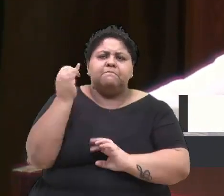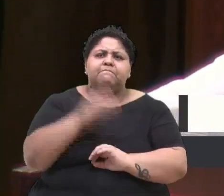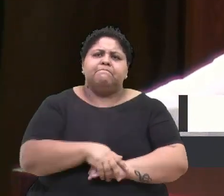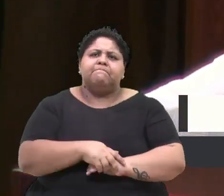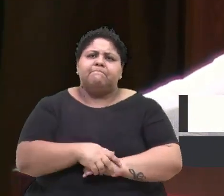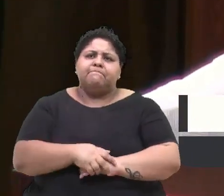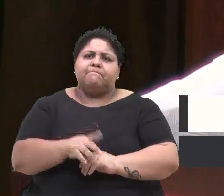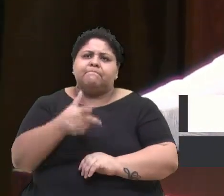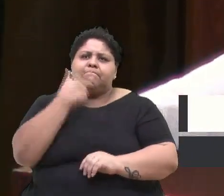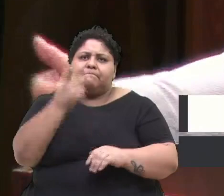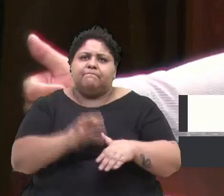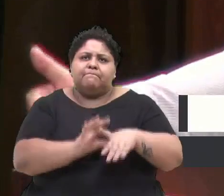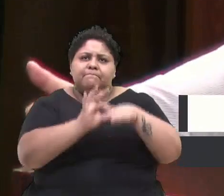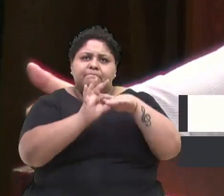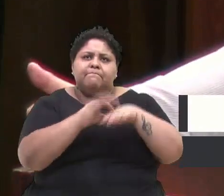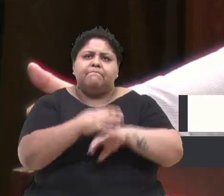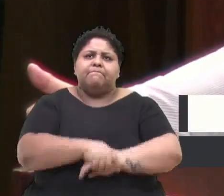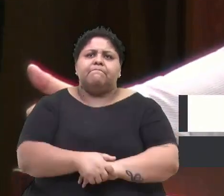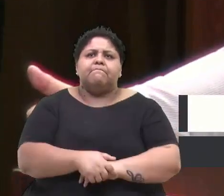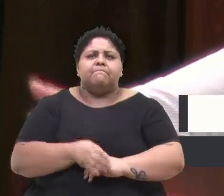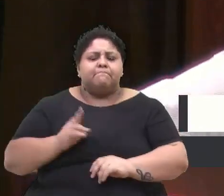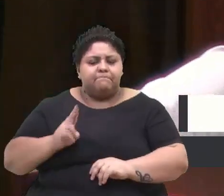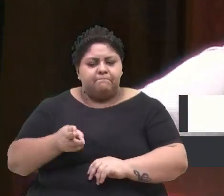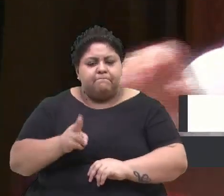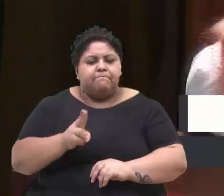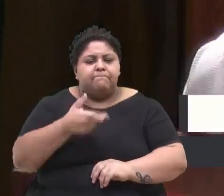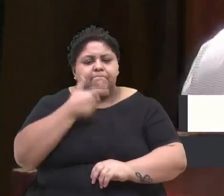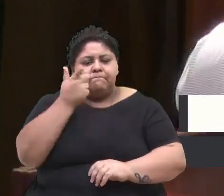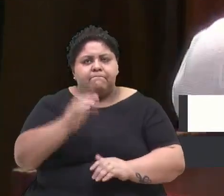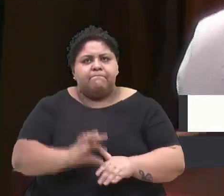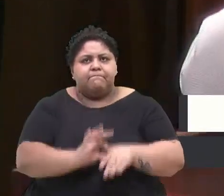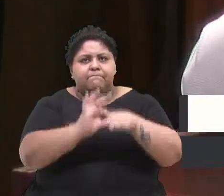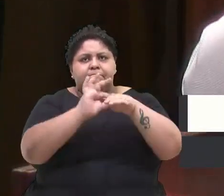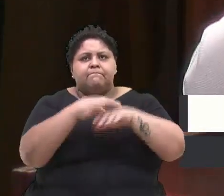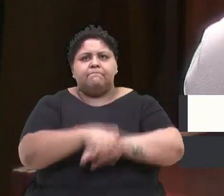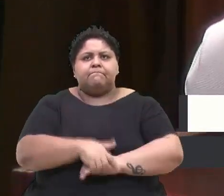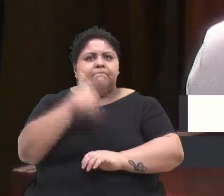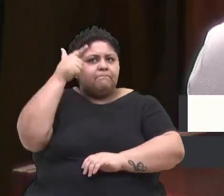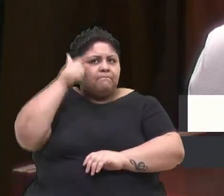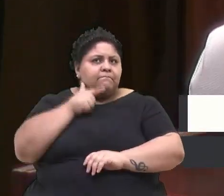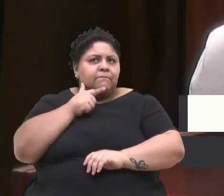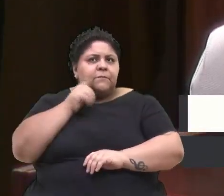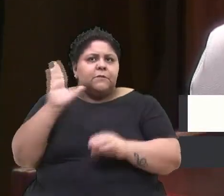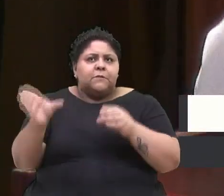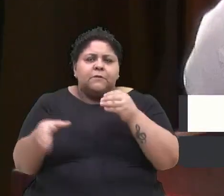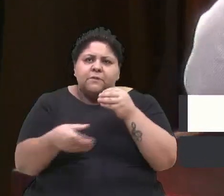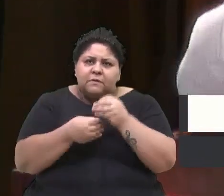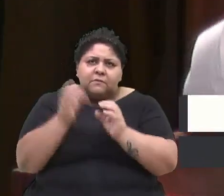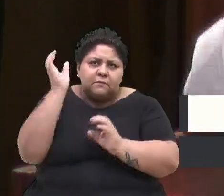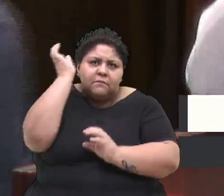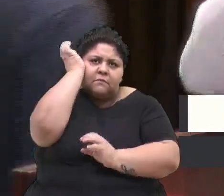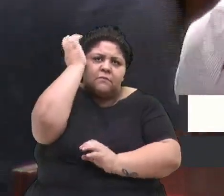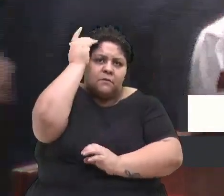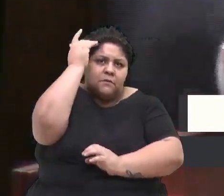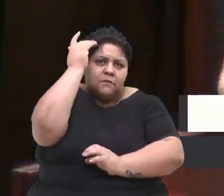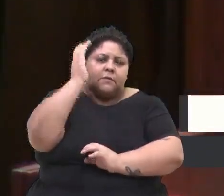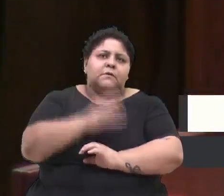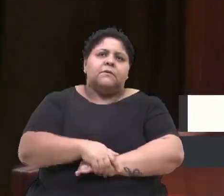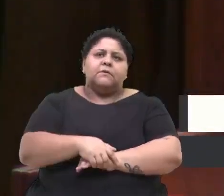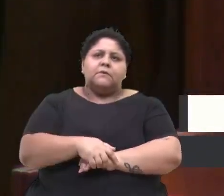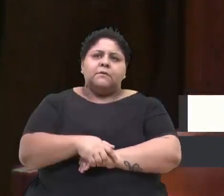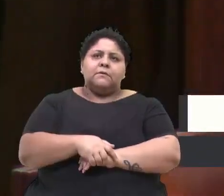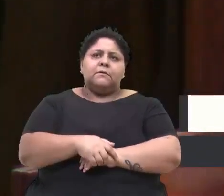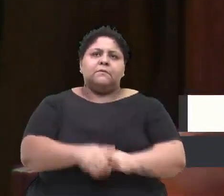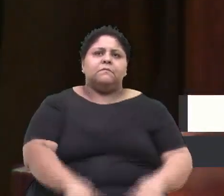declaração de líder no momento oportuno. Segue a declaração do líder Lucas Carinhato. Que é uma parte, vereador Felipe, que depois eu vou falar de outro assunto. A parte concedida,